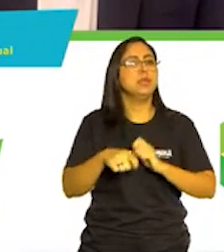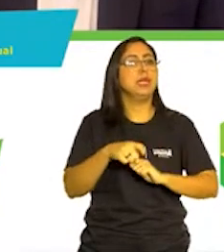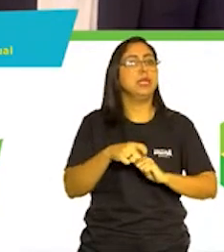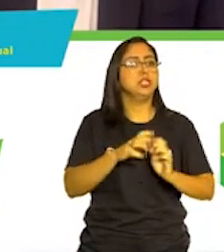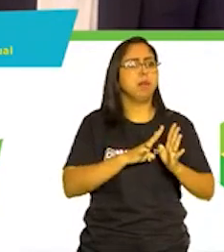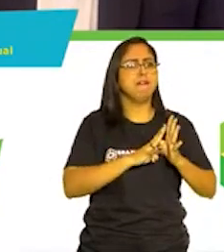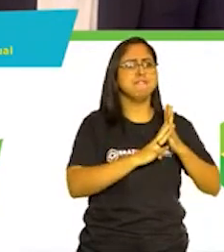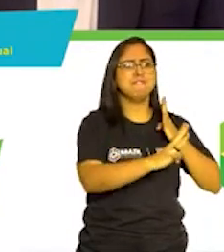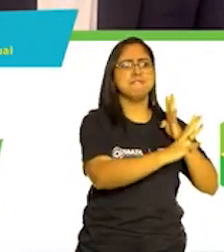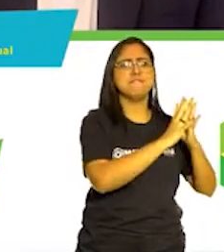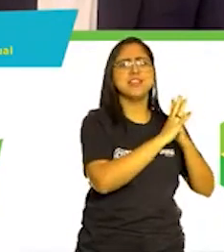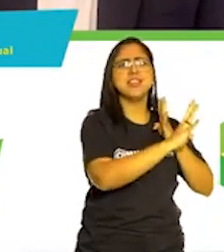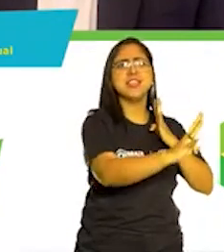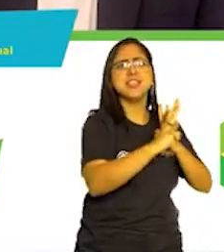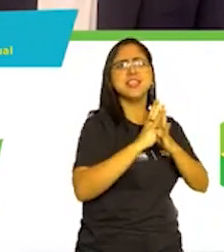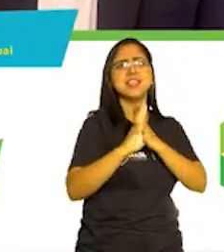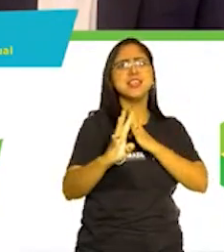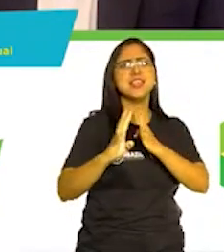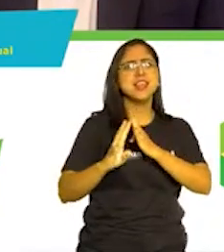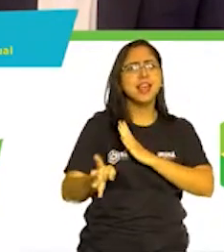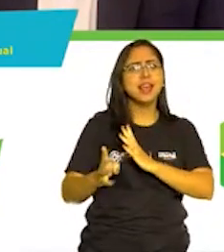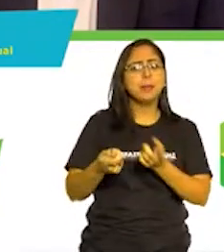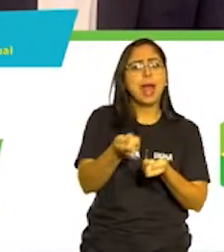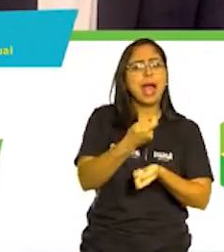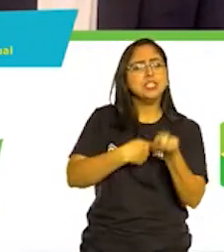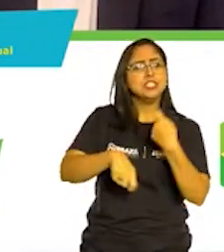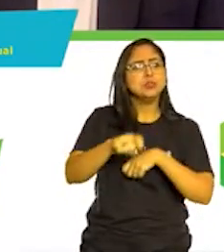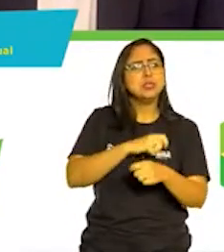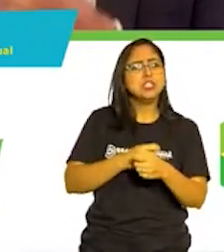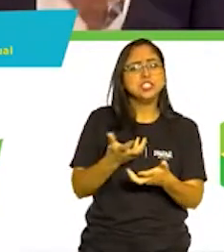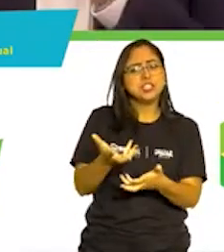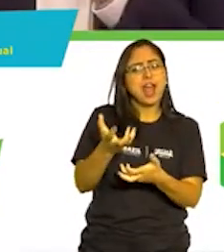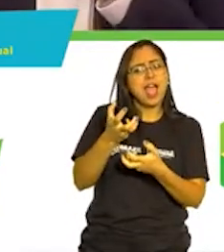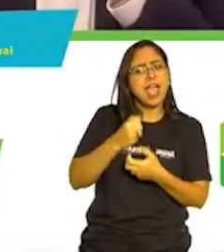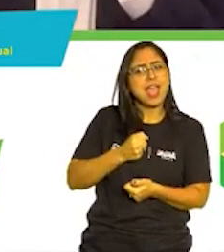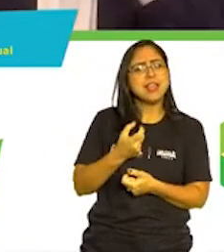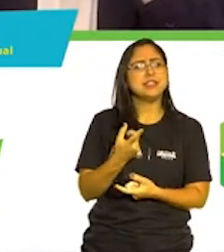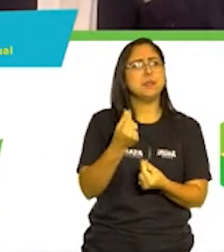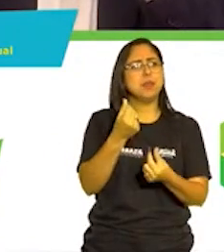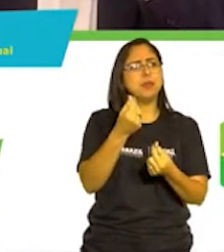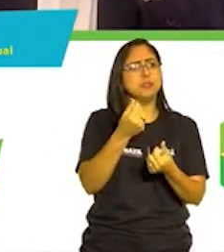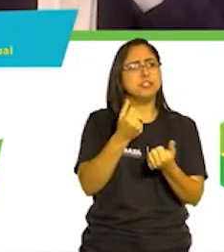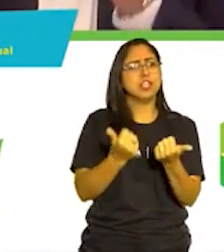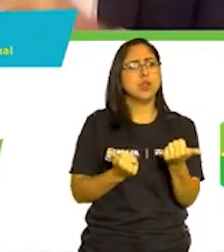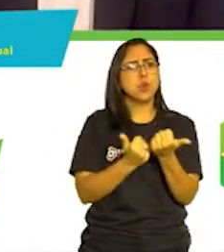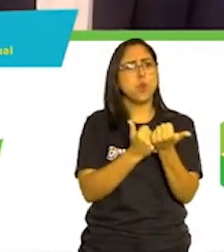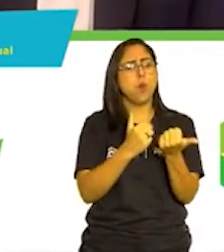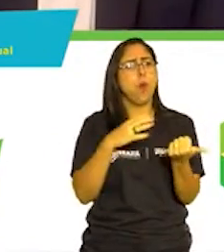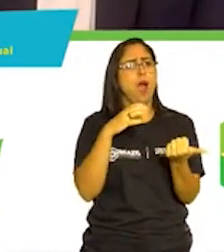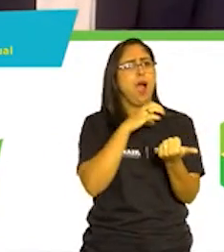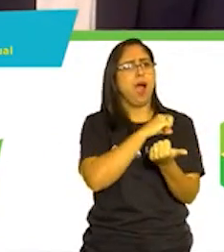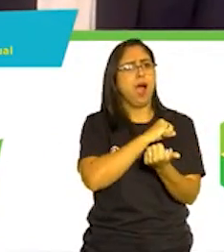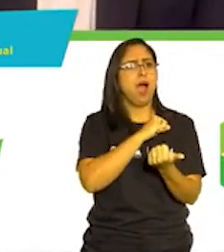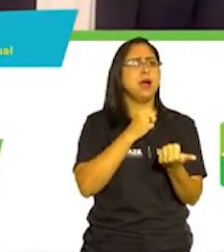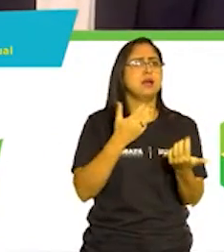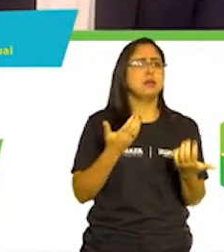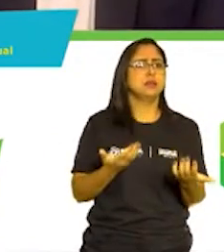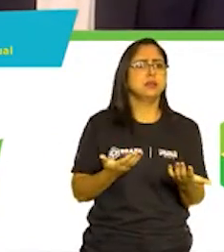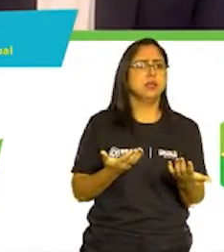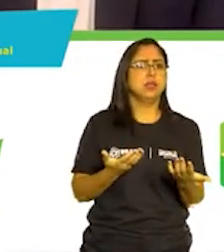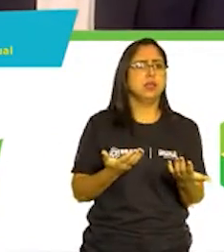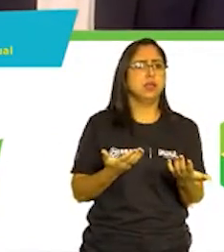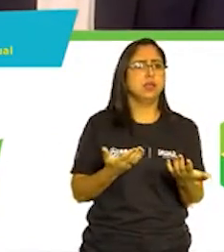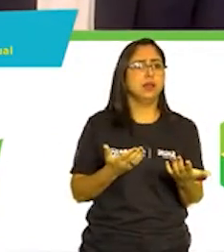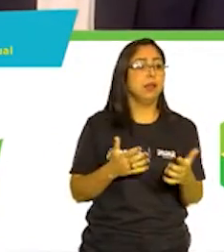acha normal. Aí então, assim, falta isso que o PB falou, me tocou. E nem dinheiro assim. Né, Helena? Nem dinheiro é